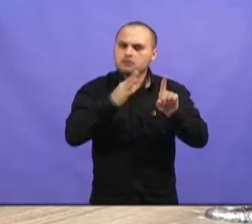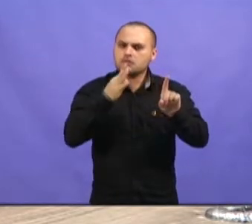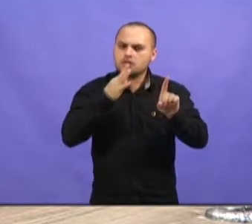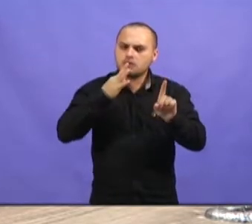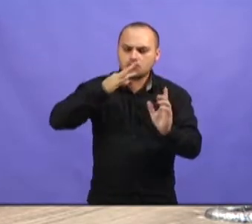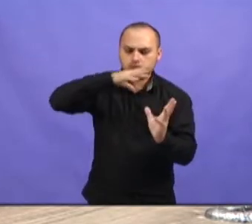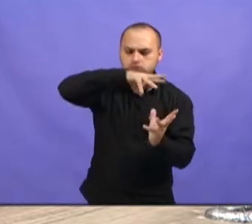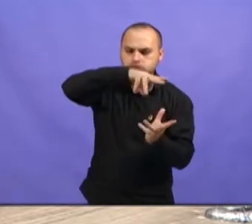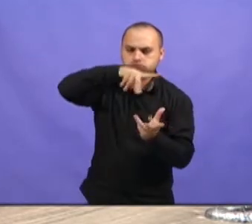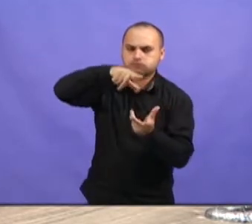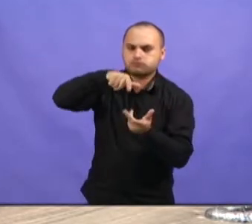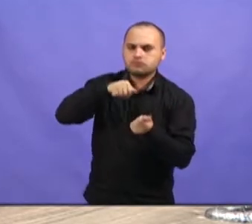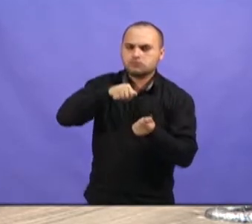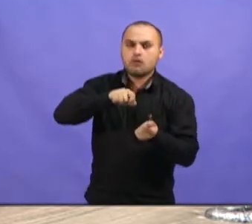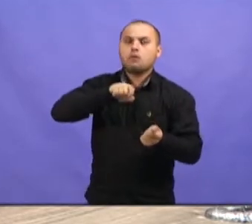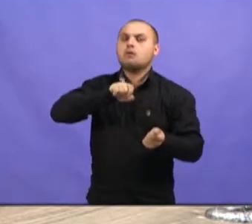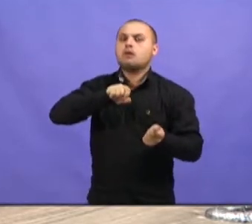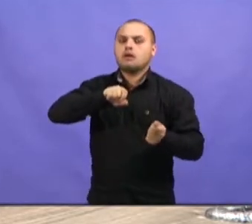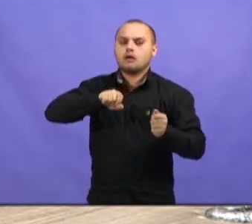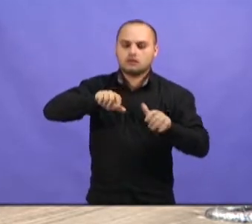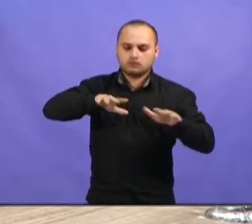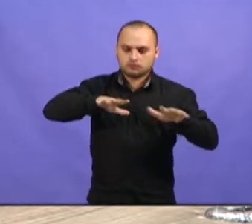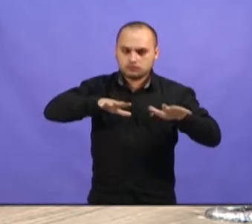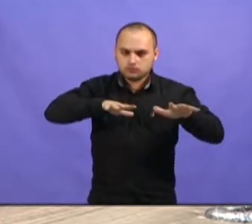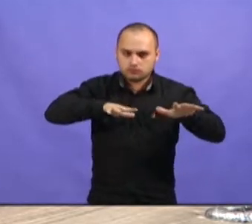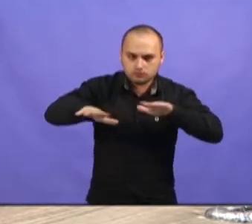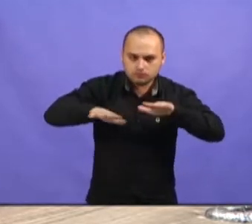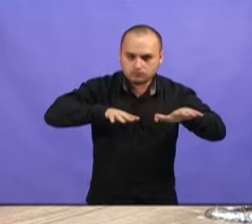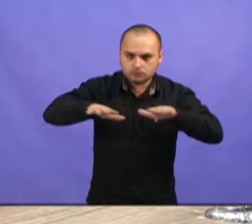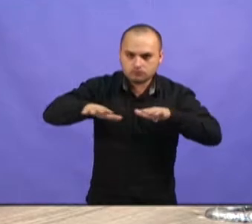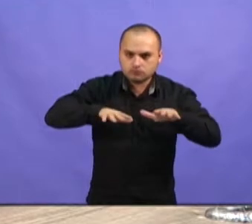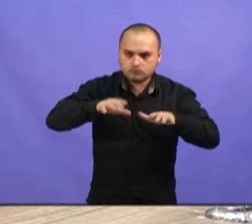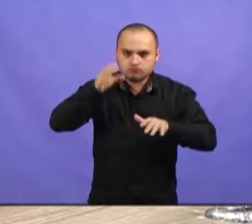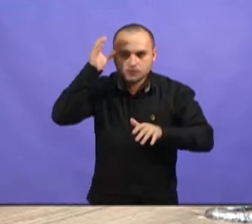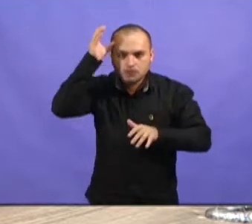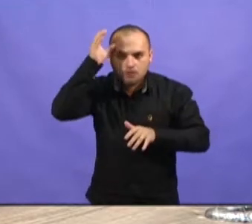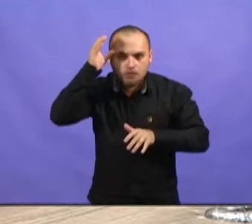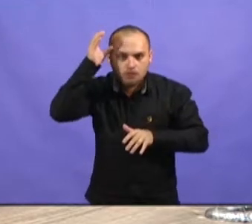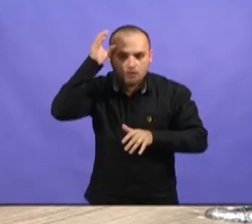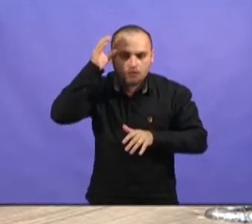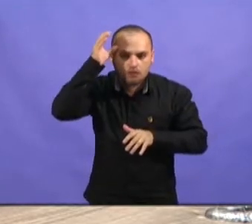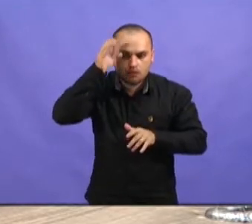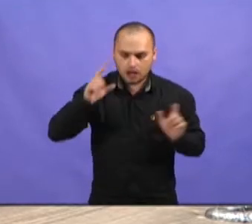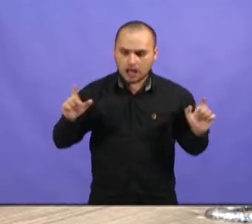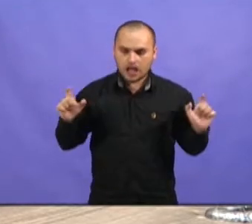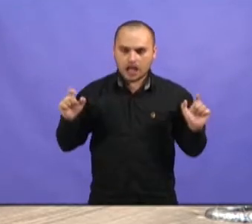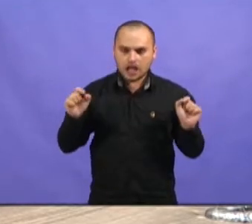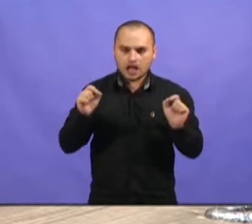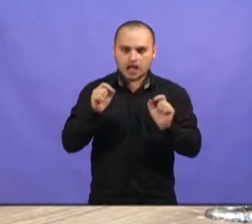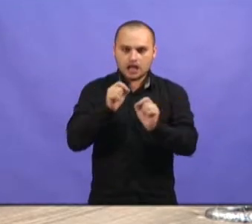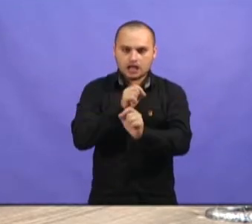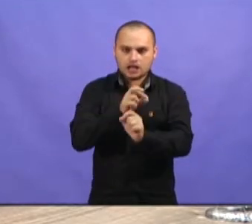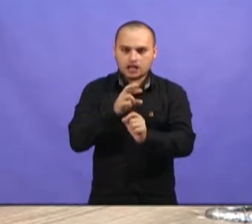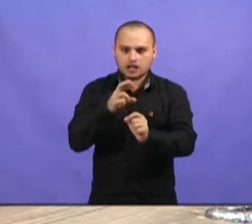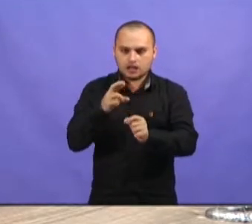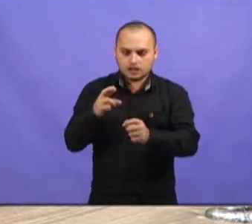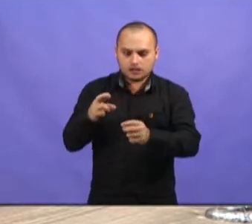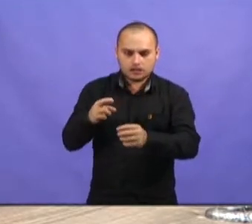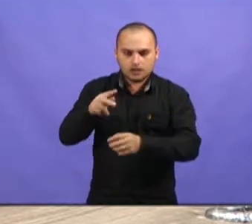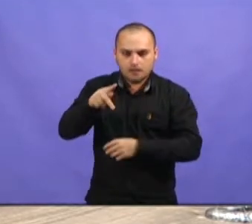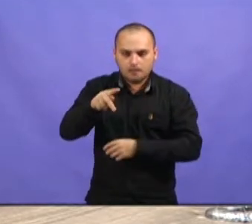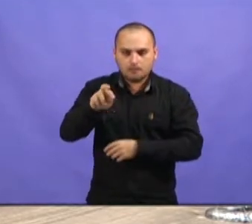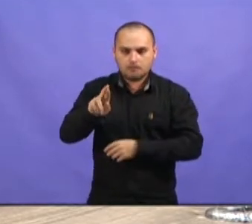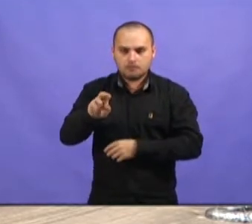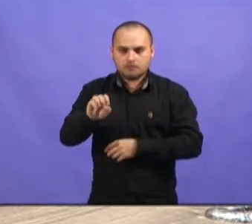mobilização sobre a conscientização do câncer de próstata, os riscos, as consequências e a